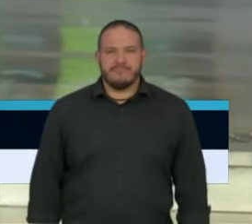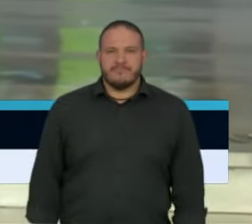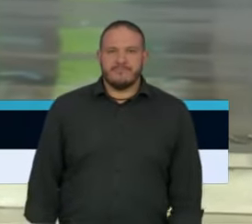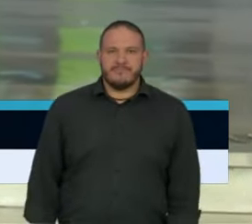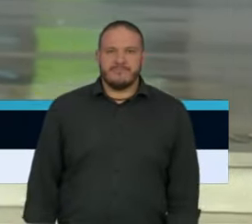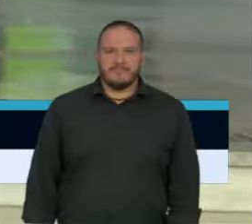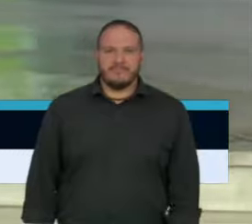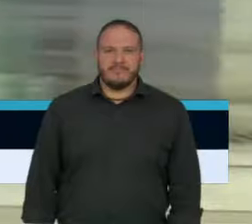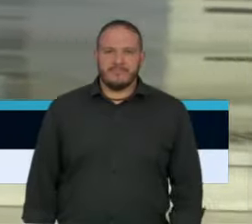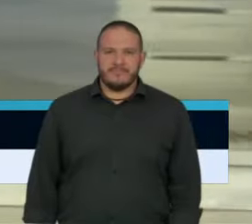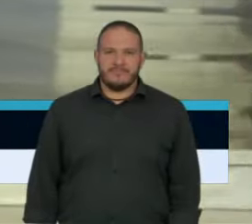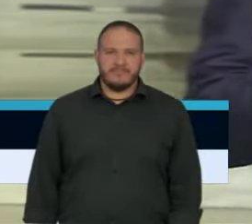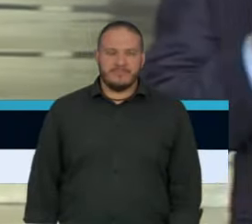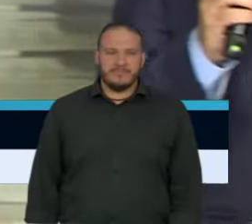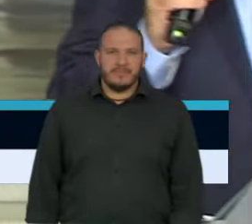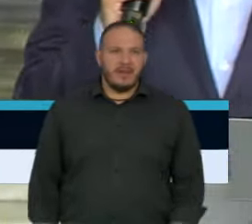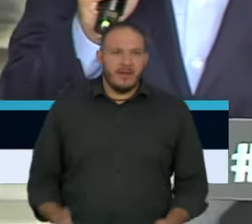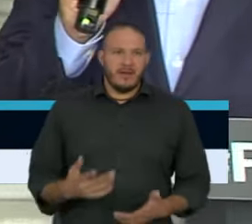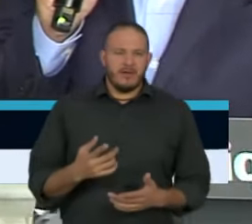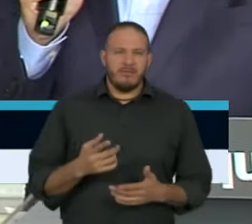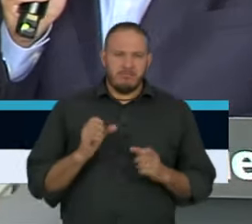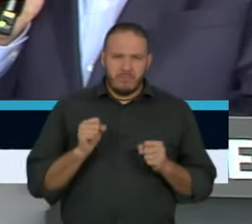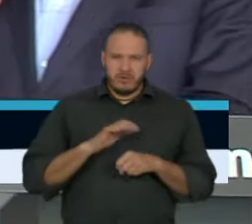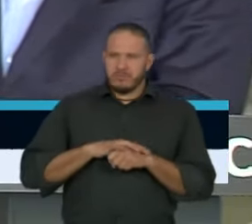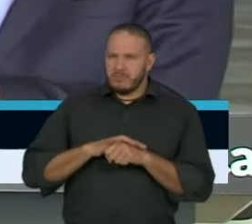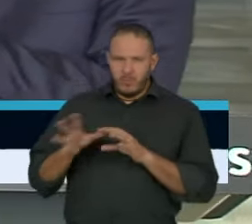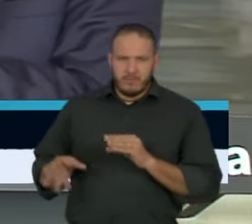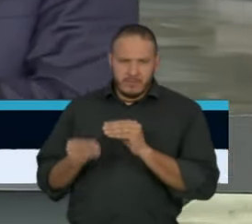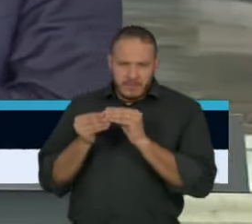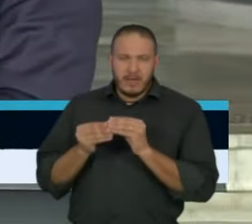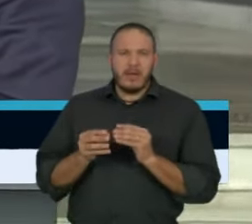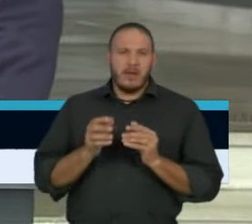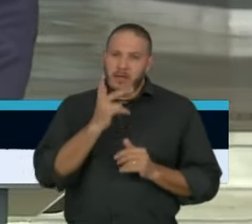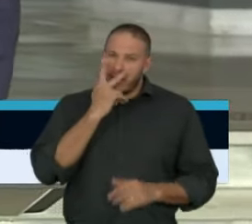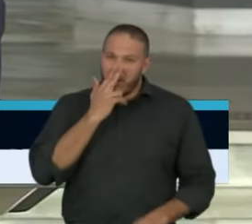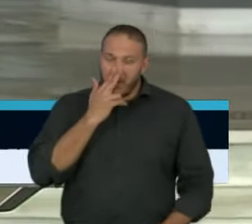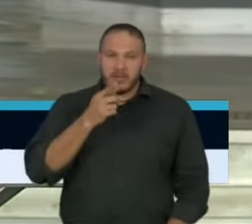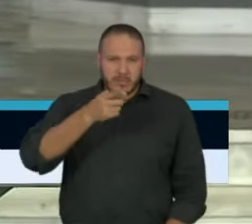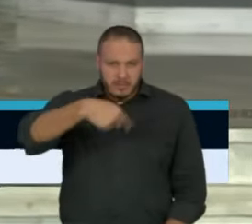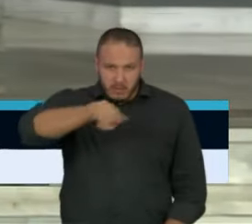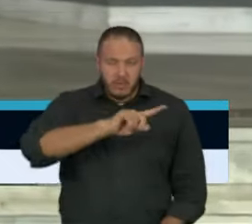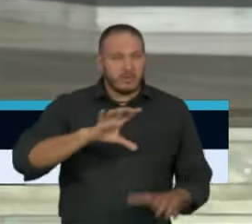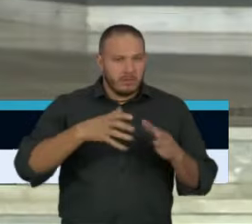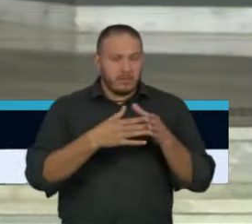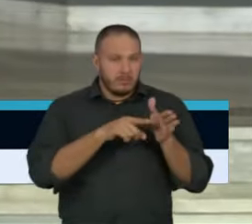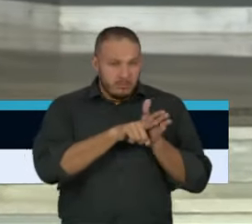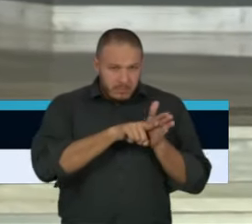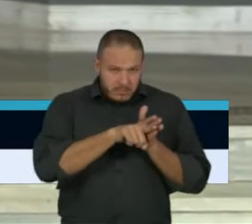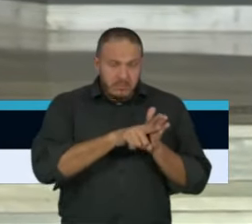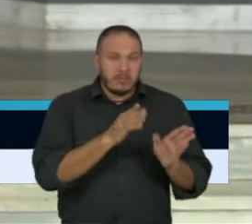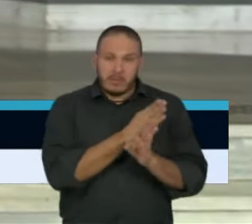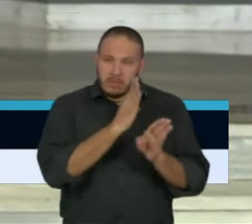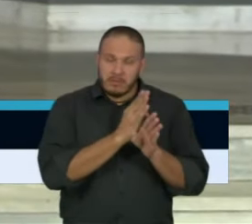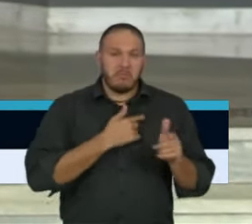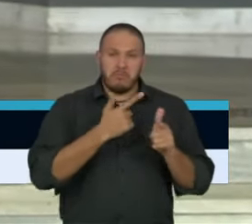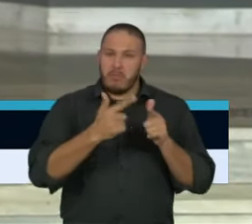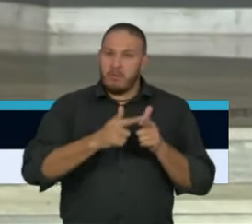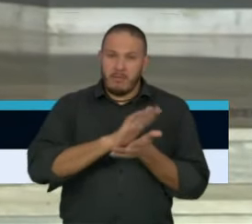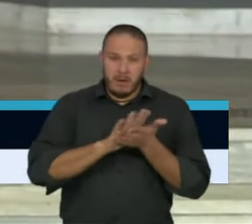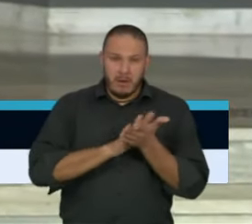Bem, eu posso complementar dizendo o seguinte: eu considero que a questão do kit, dos exames, é um não problema. Nós